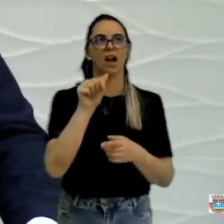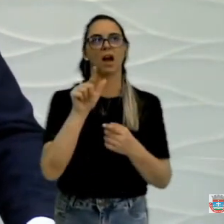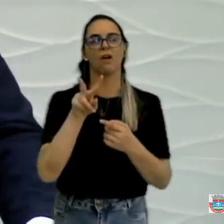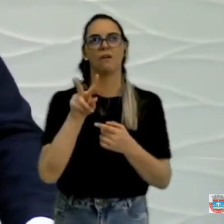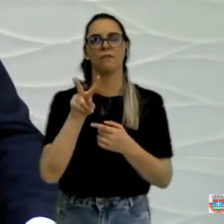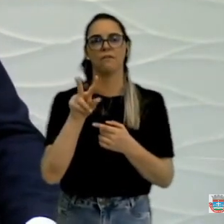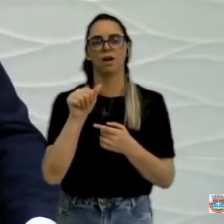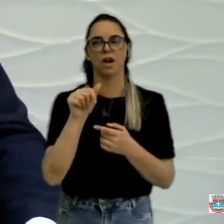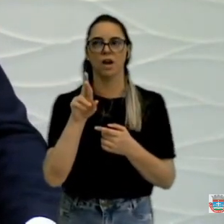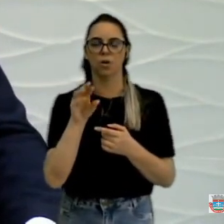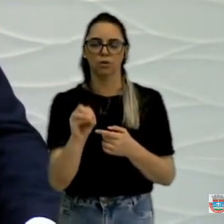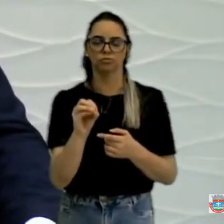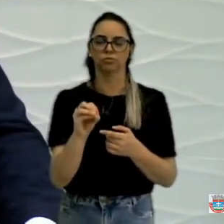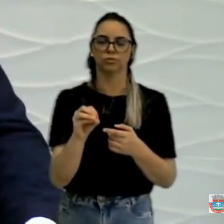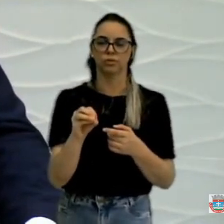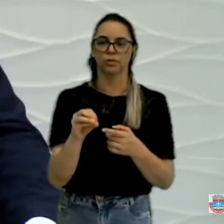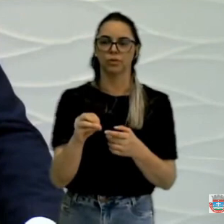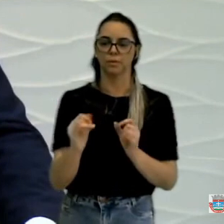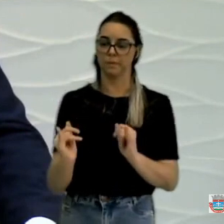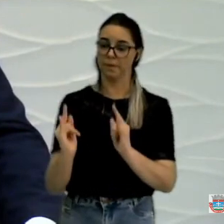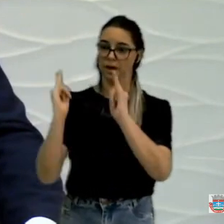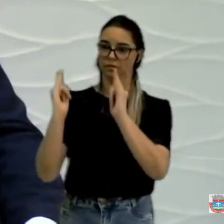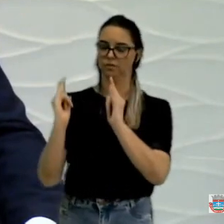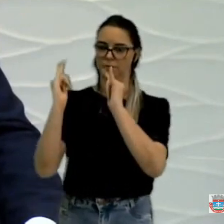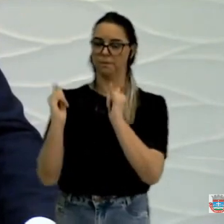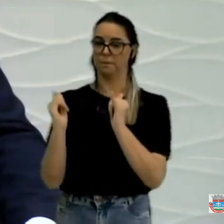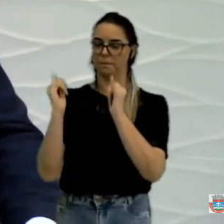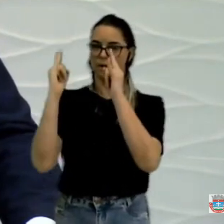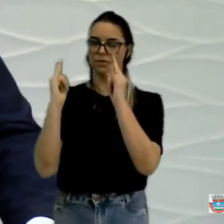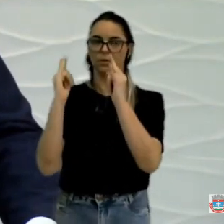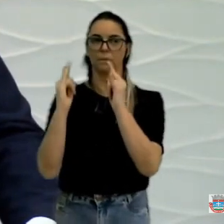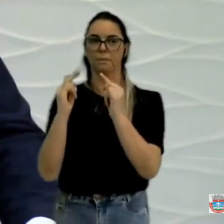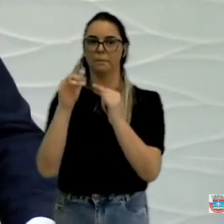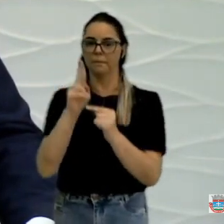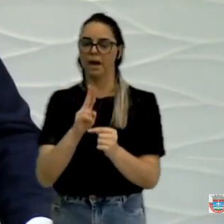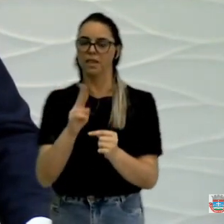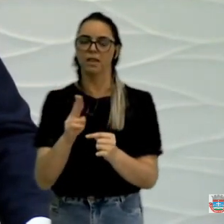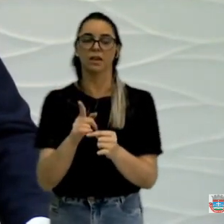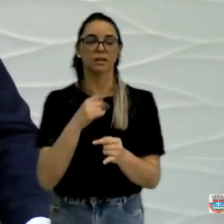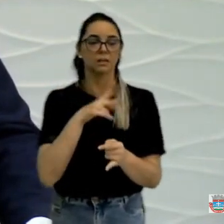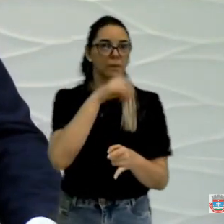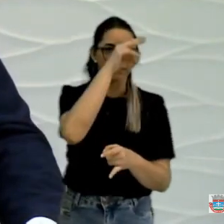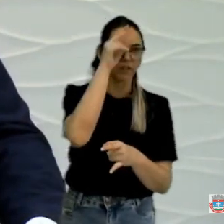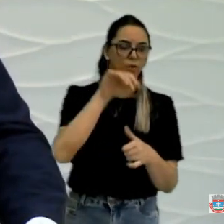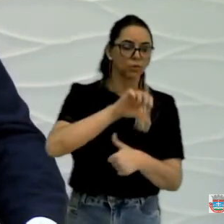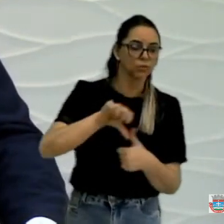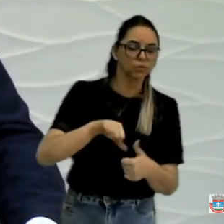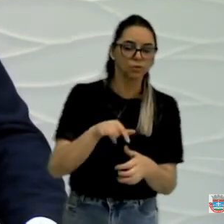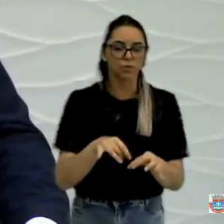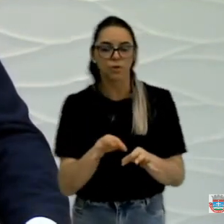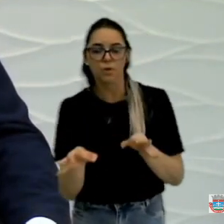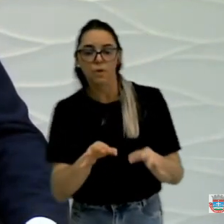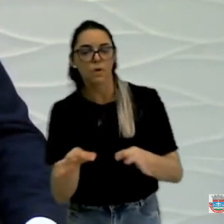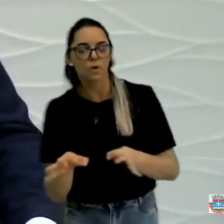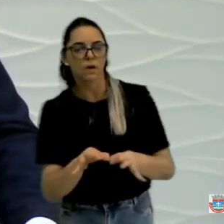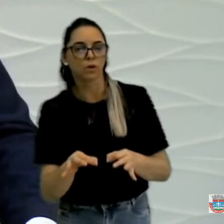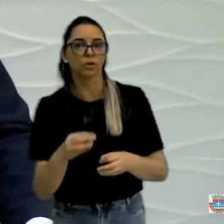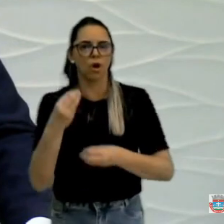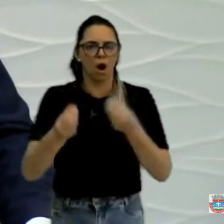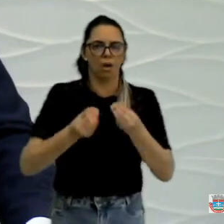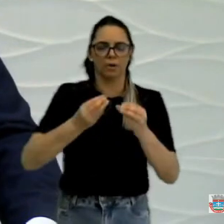Mercado de Itamar, da Rua do Prédio do Padre. Foi feita uma troca de tubulação. Veja como foi que a Compesa consertou aquele